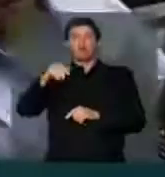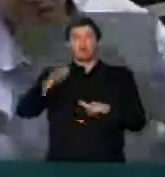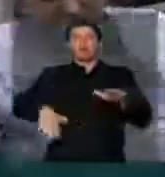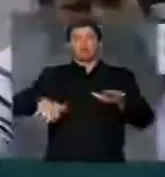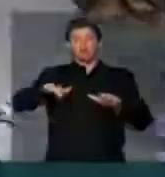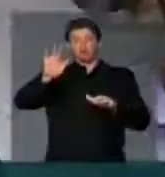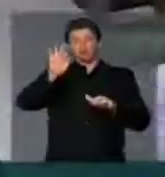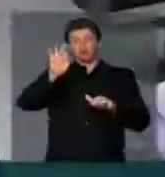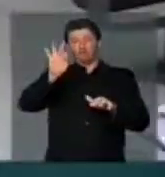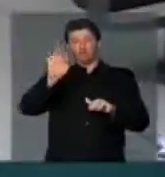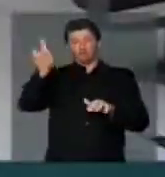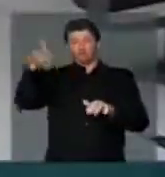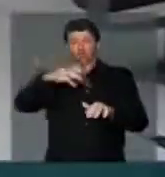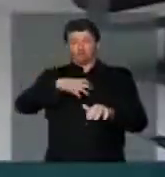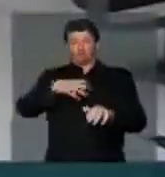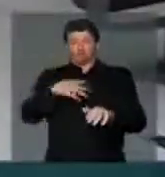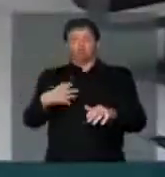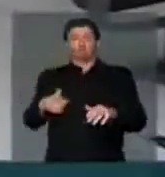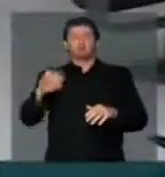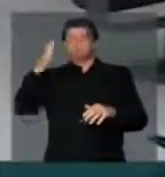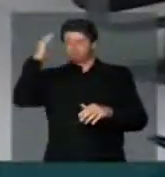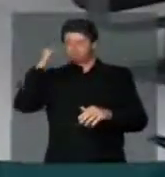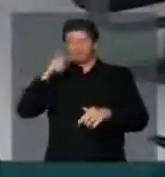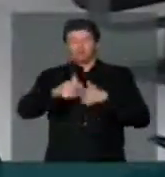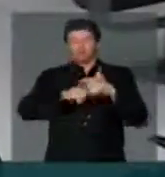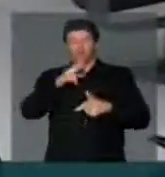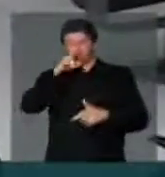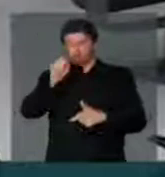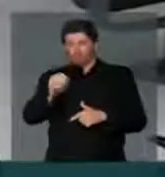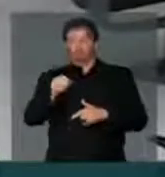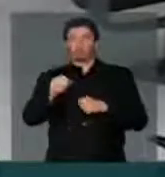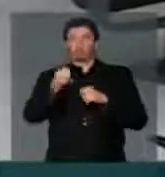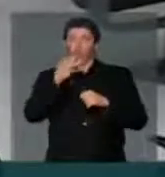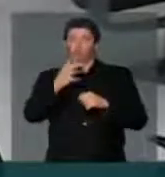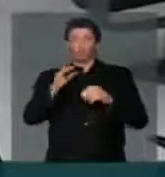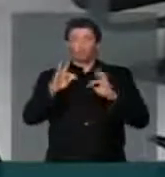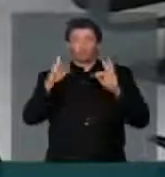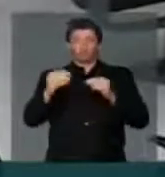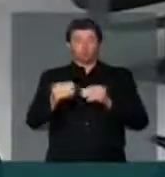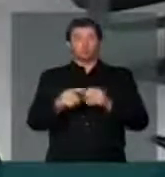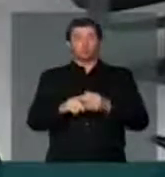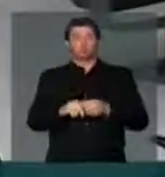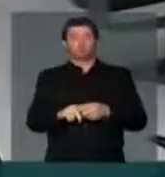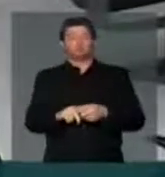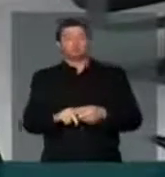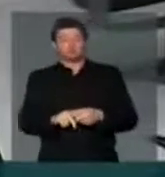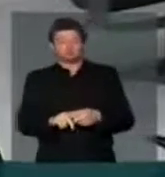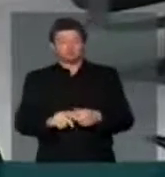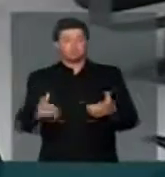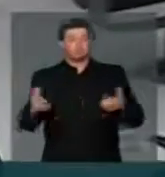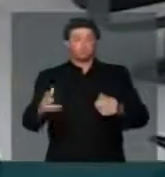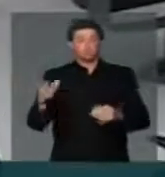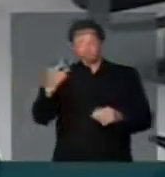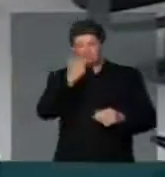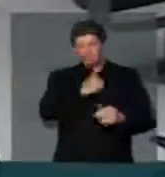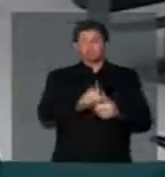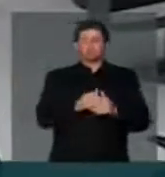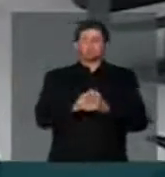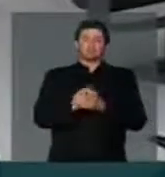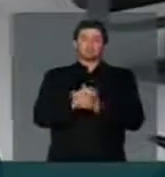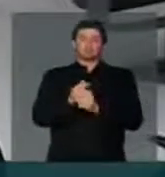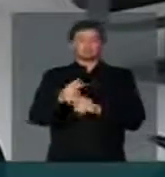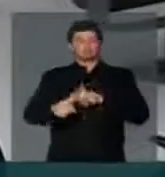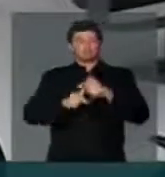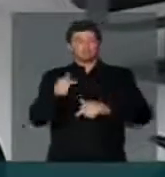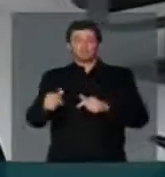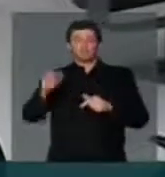lá na Bahia. Tenho certeza que todo o trabalho desenvolvido lá está se tornando agora nesse belíssimo, nessa belíssima